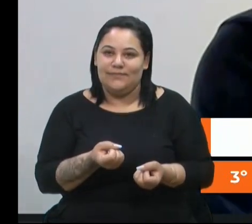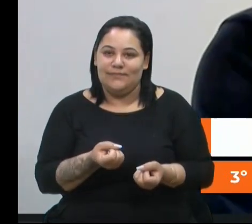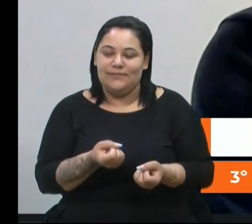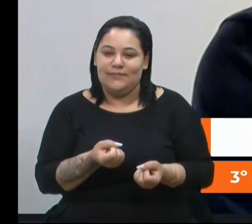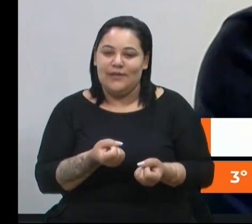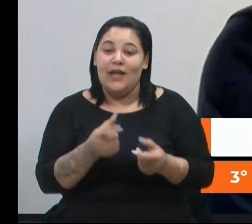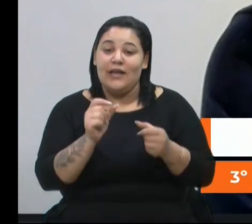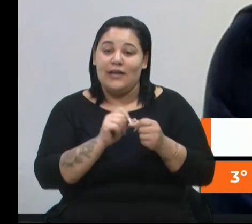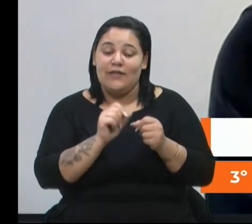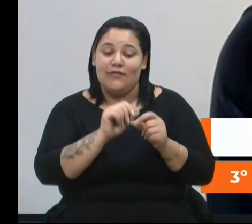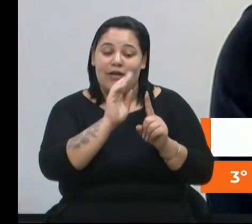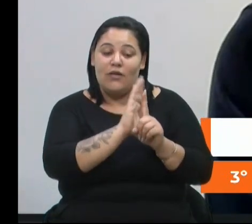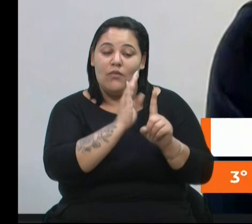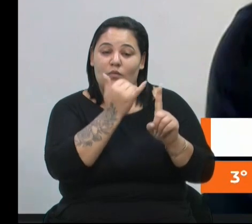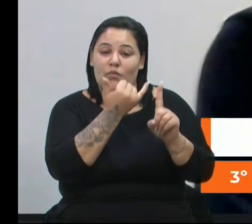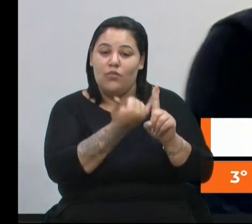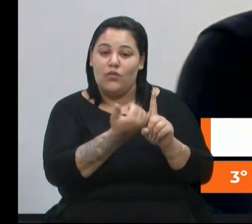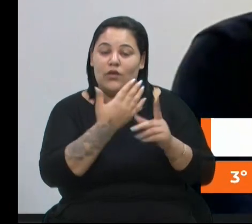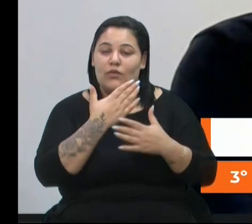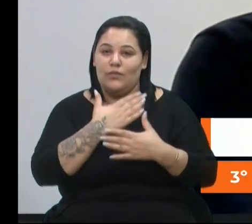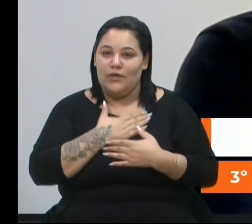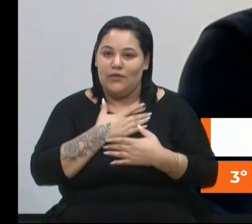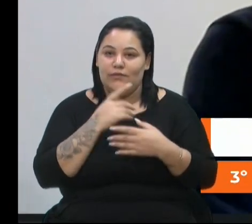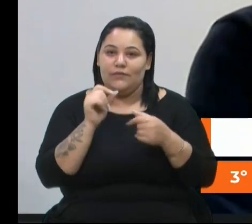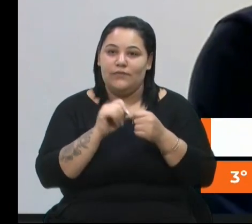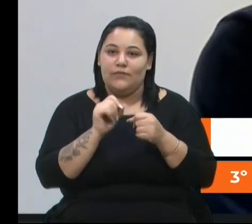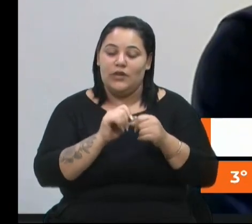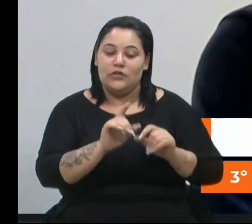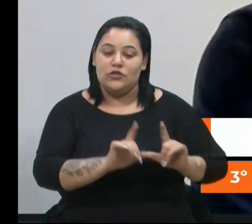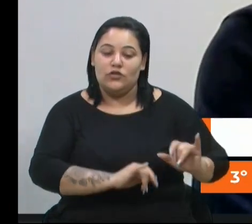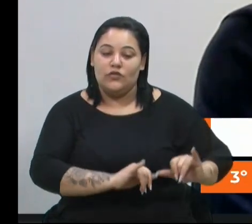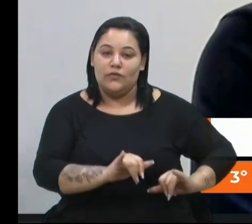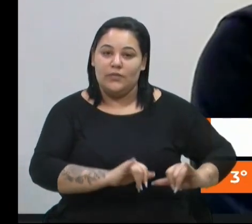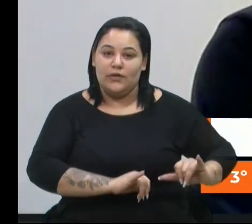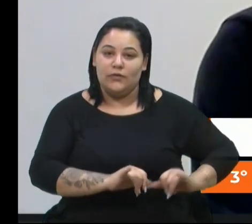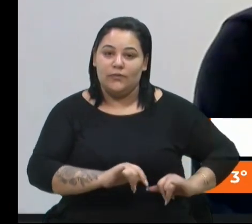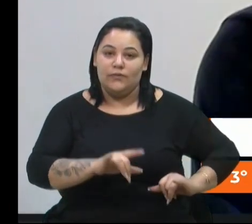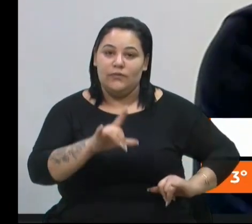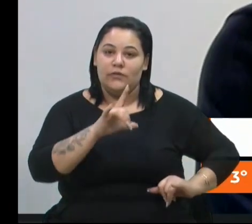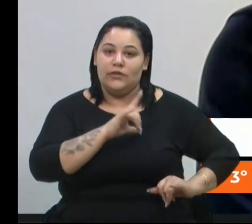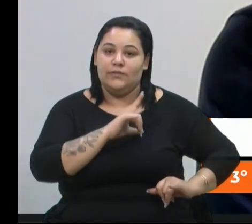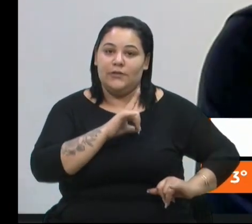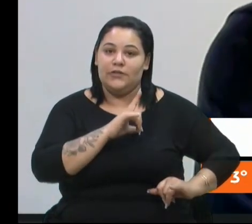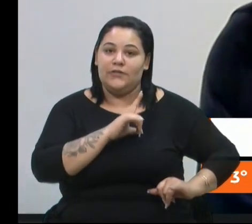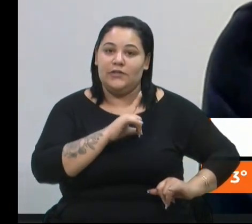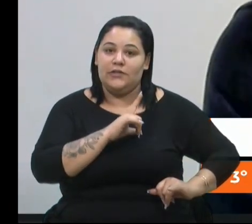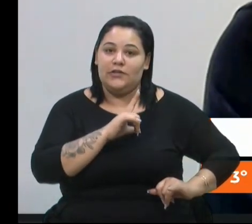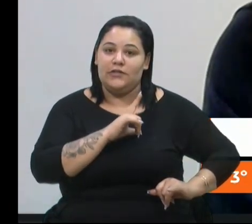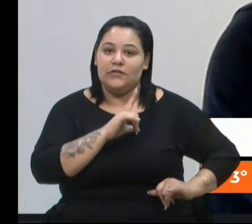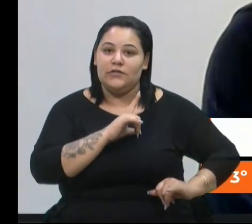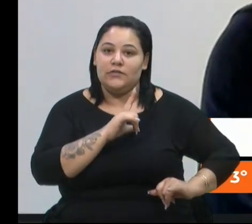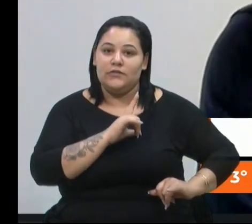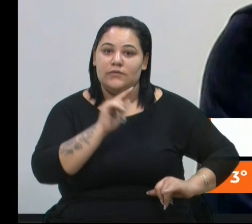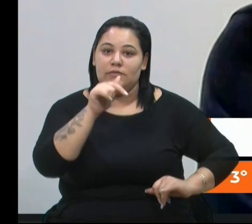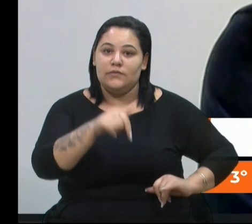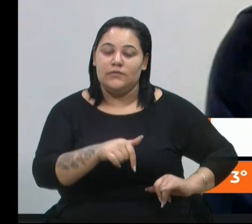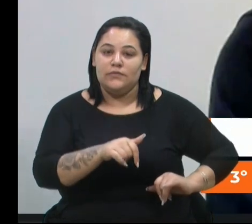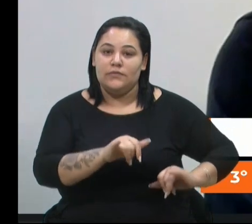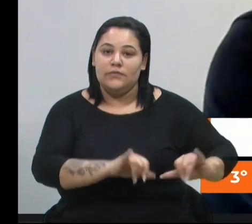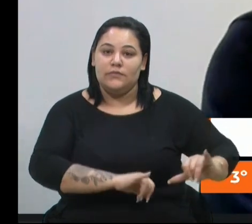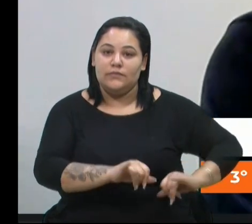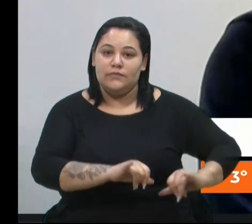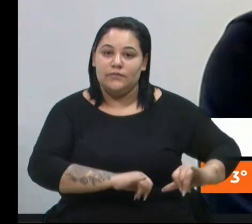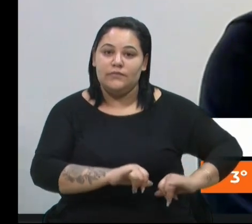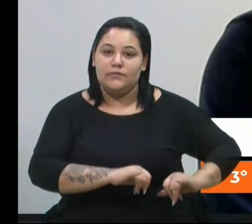bullying, me gera sofrimento, e eu tenho aqui meus amigos que me validam, que me apoiam, que me encorajam, eu